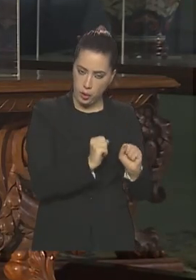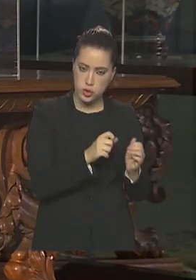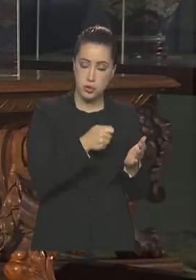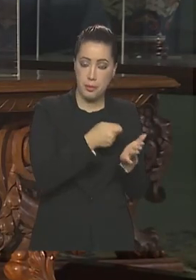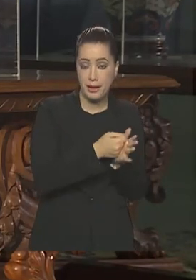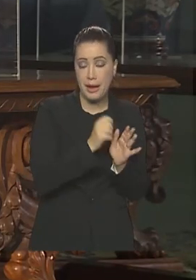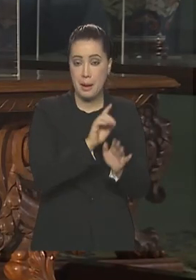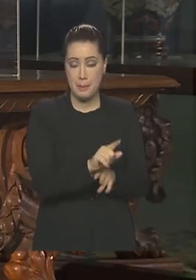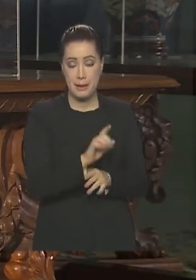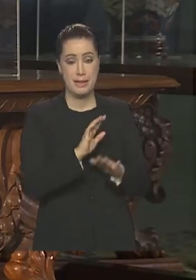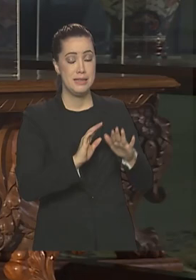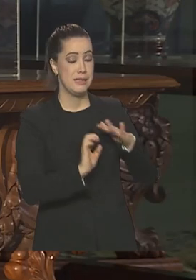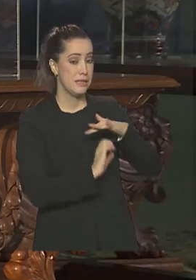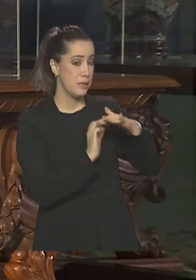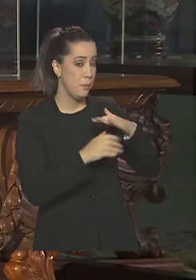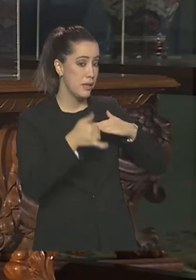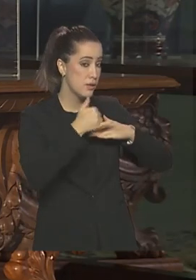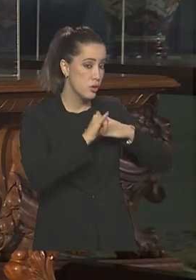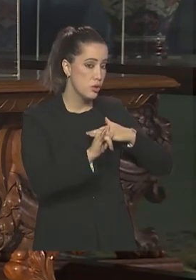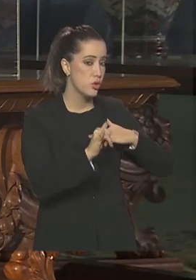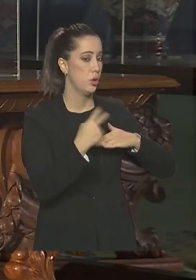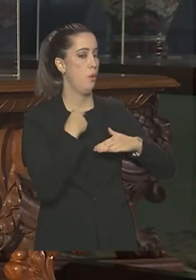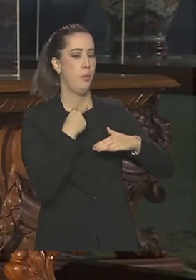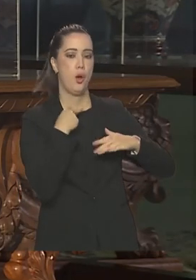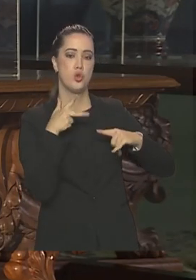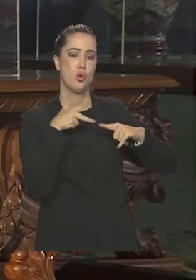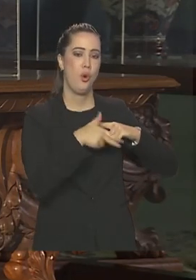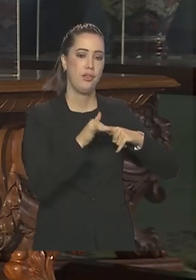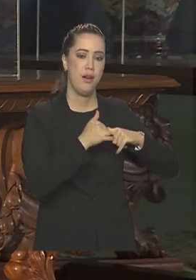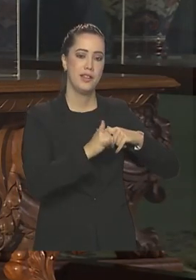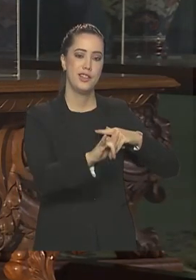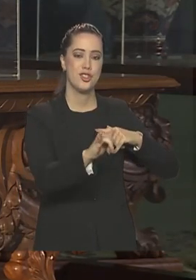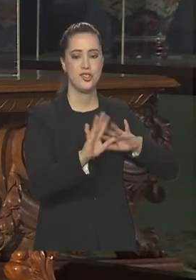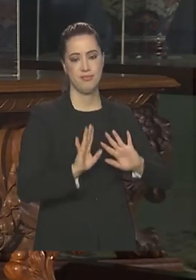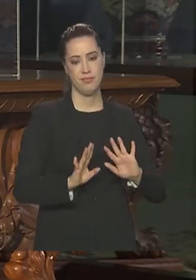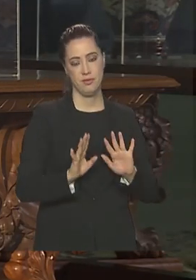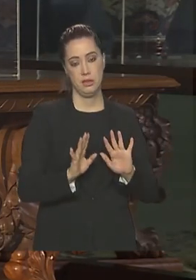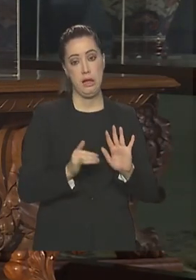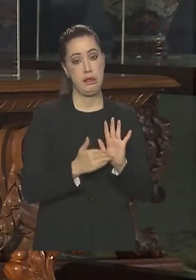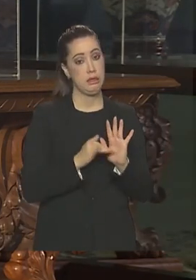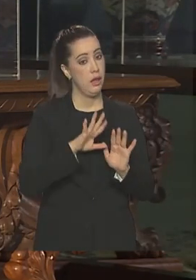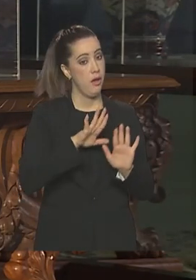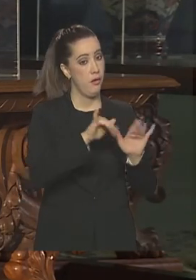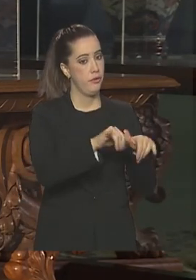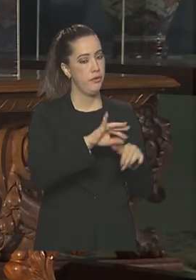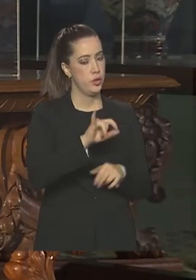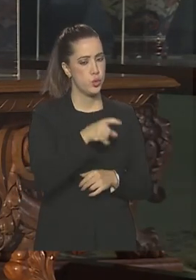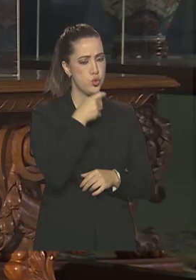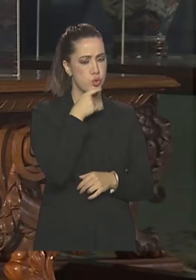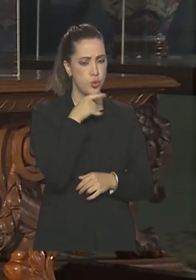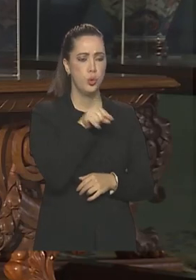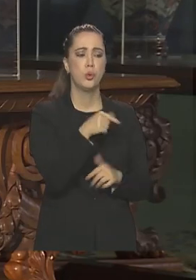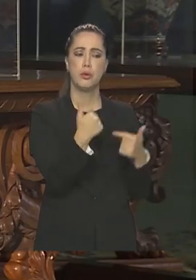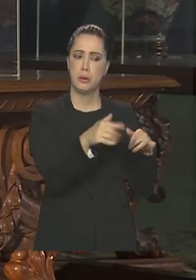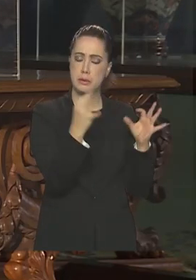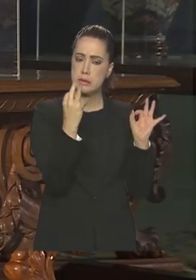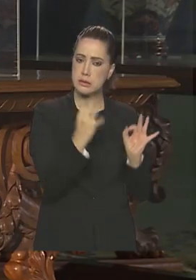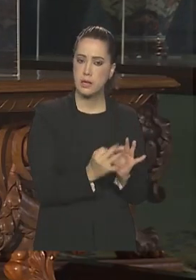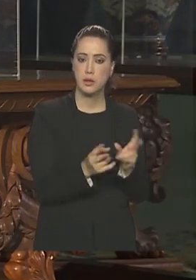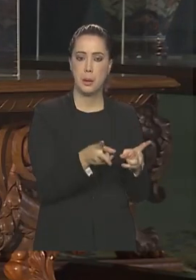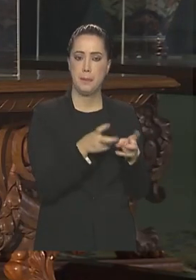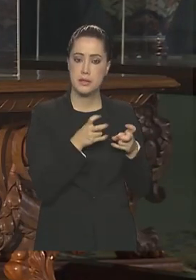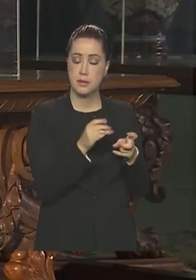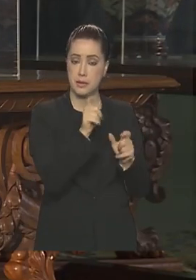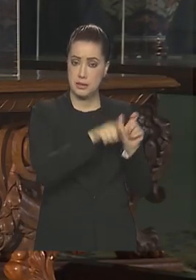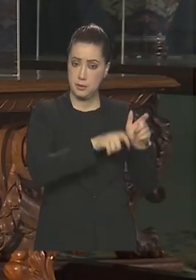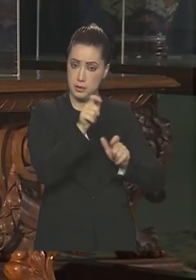podem cortar aqueles consumidores inadimplentes. Isso é, na nossa visão, uma medida totalmente acertada, que identifica que